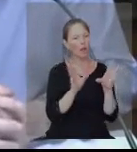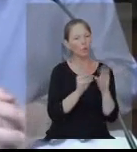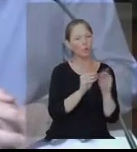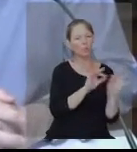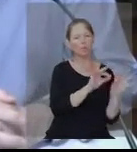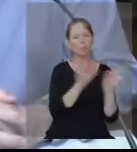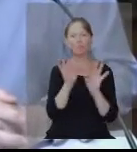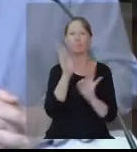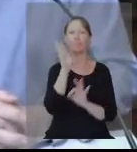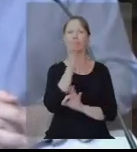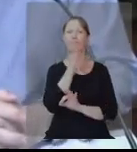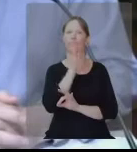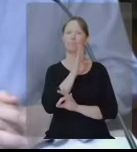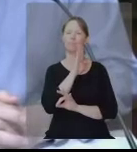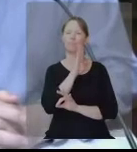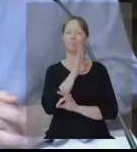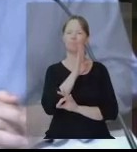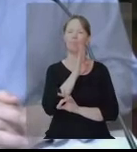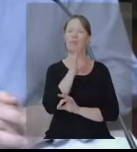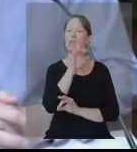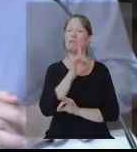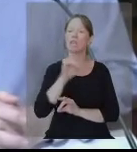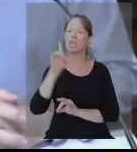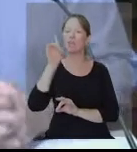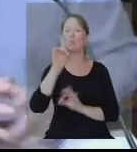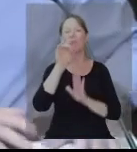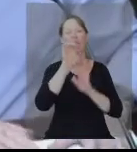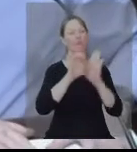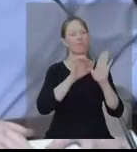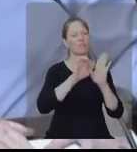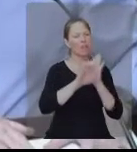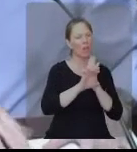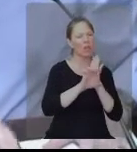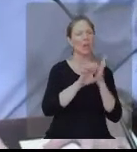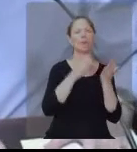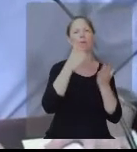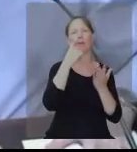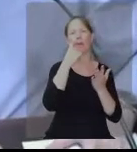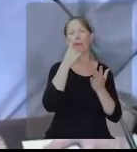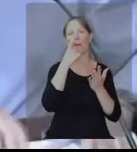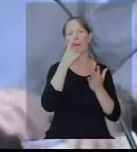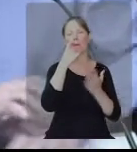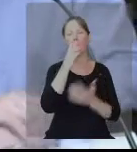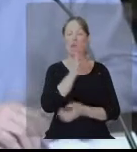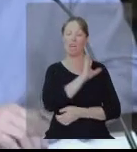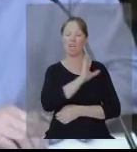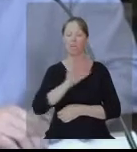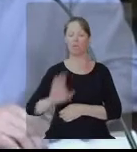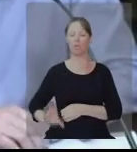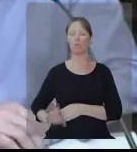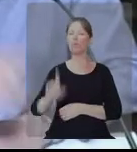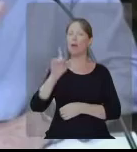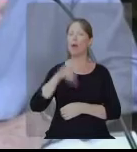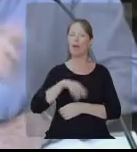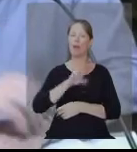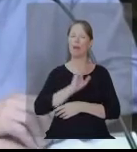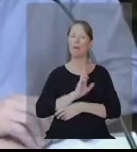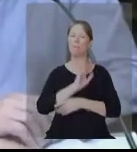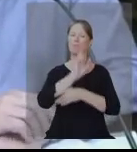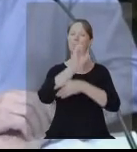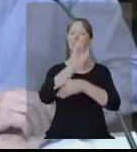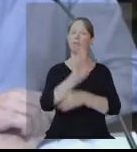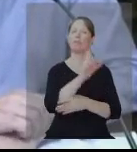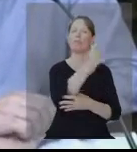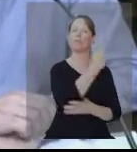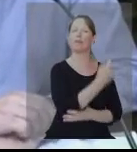plano maravilhoso de Deus, esse evangelho. E, na realidade, Cristo, então, é o nosso representante diante da justiça de